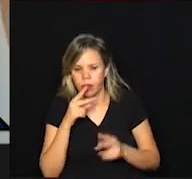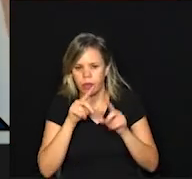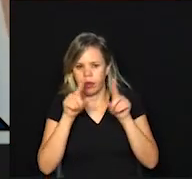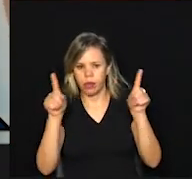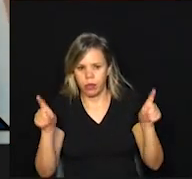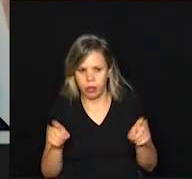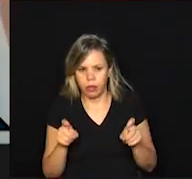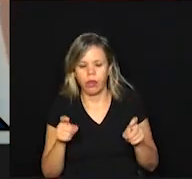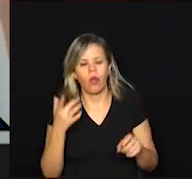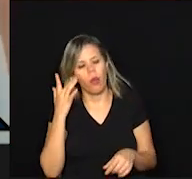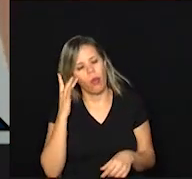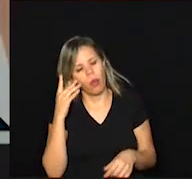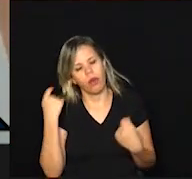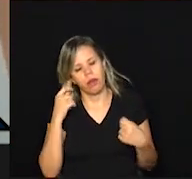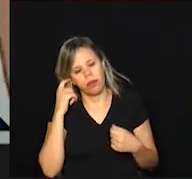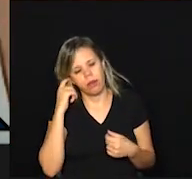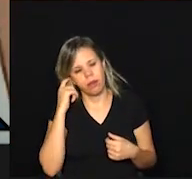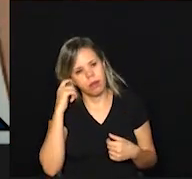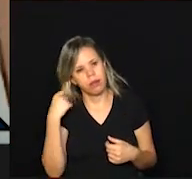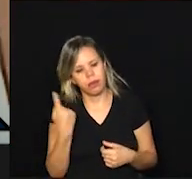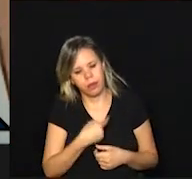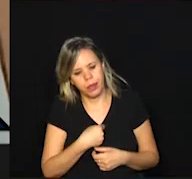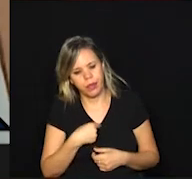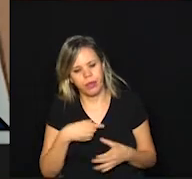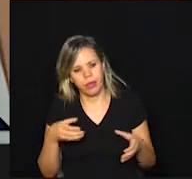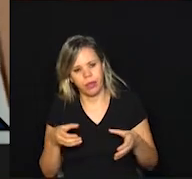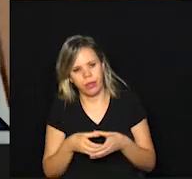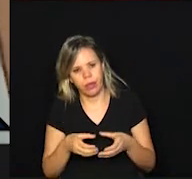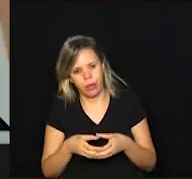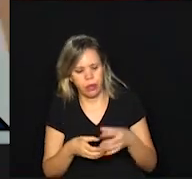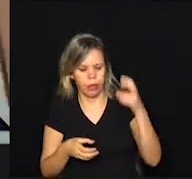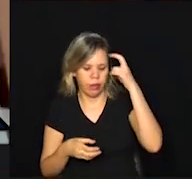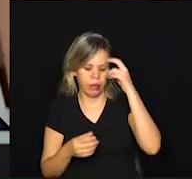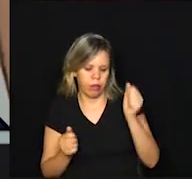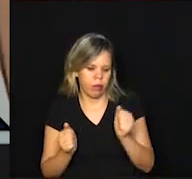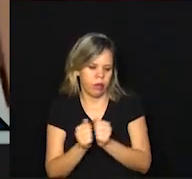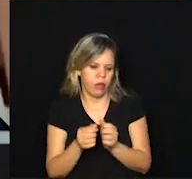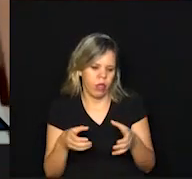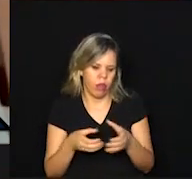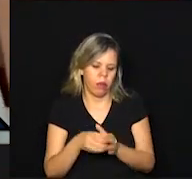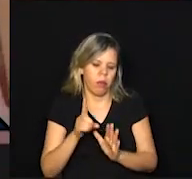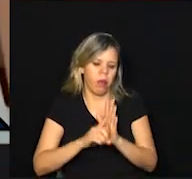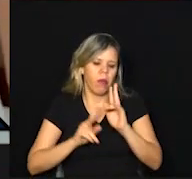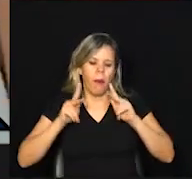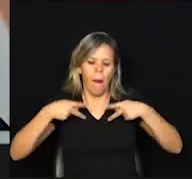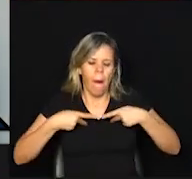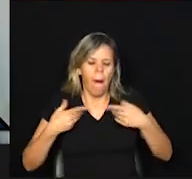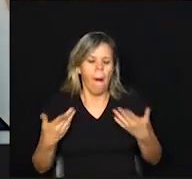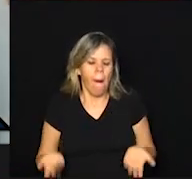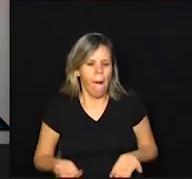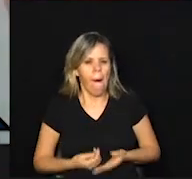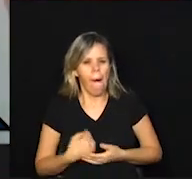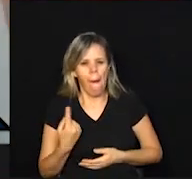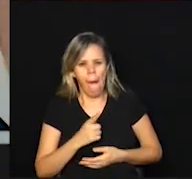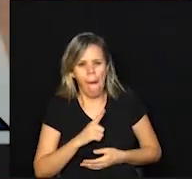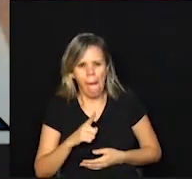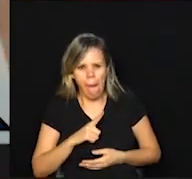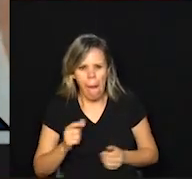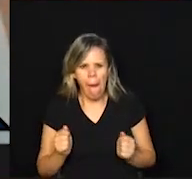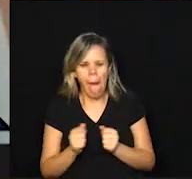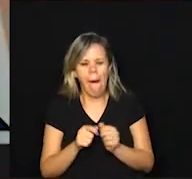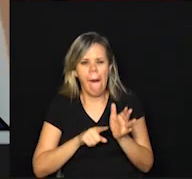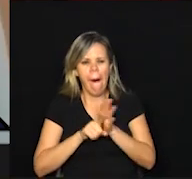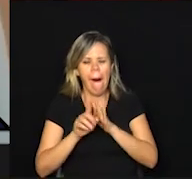parentes eu acho que é necessário acho que nós enquanto comissão de Cultura junto com a comissão de direitos humanos né a gente deve